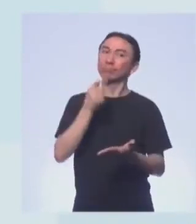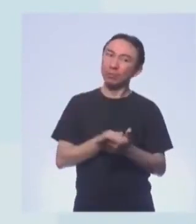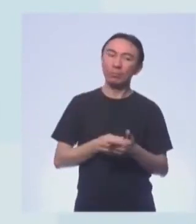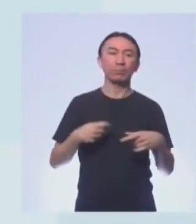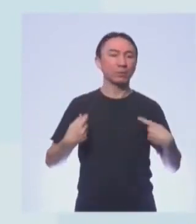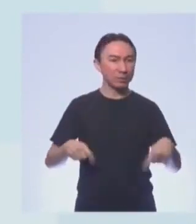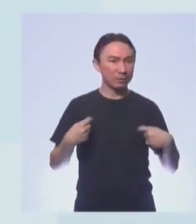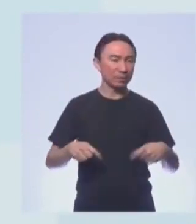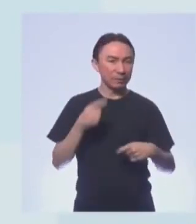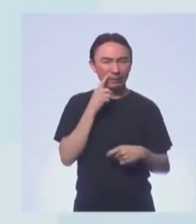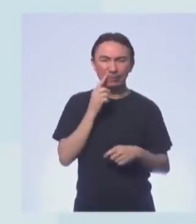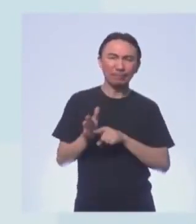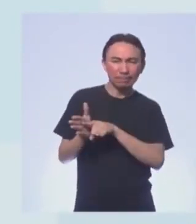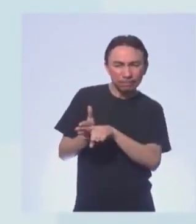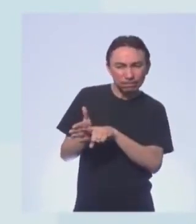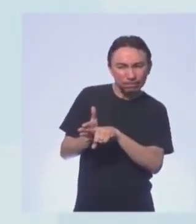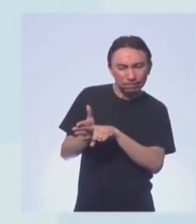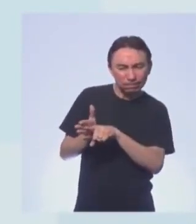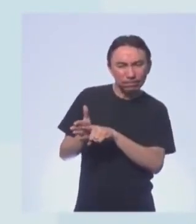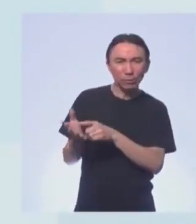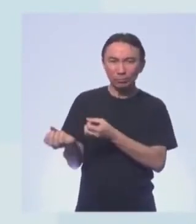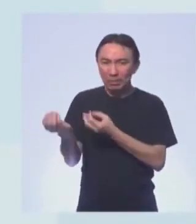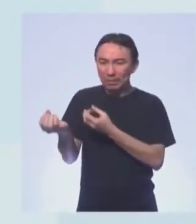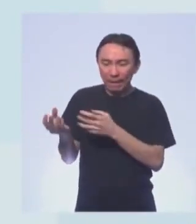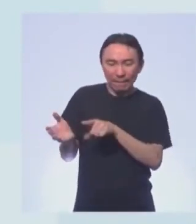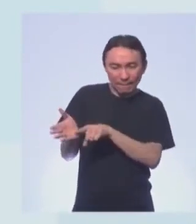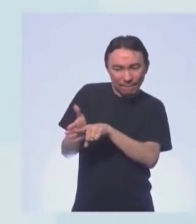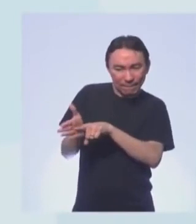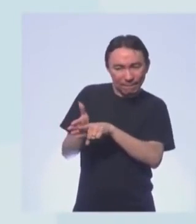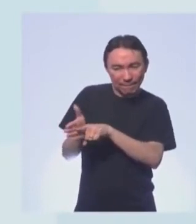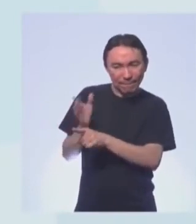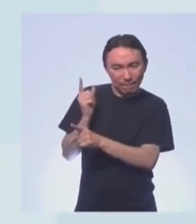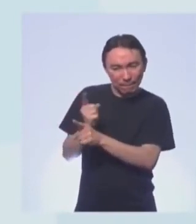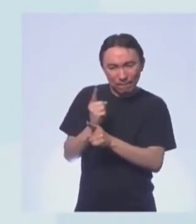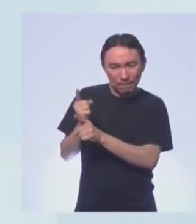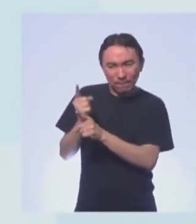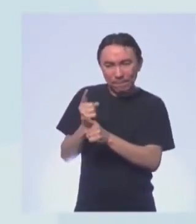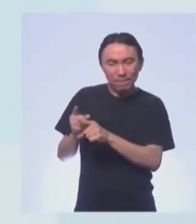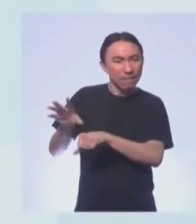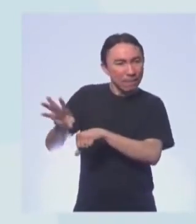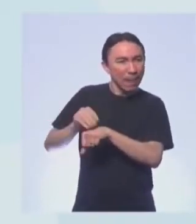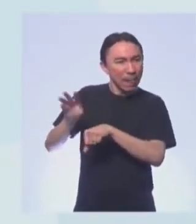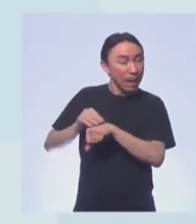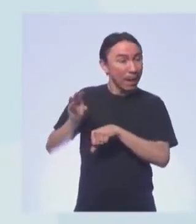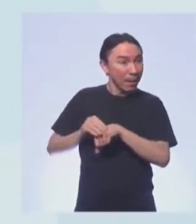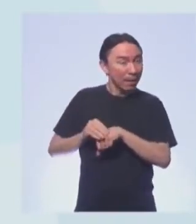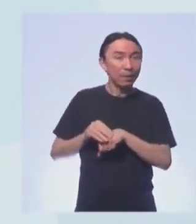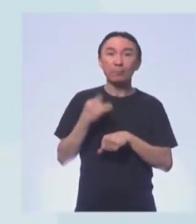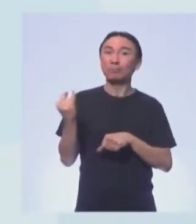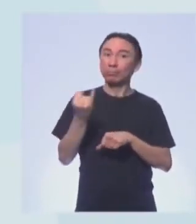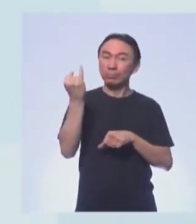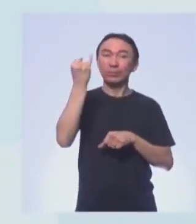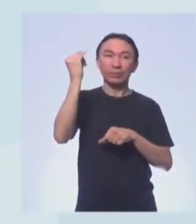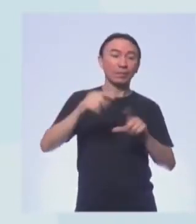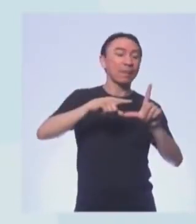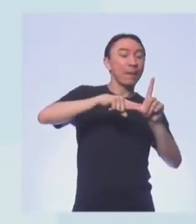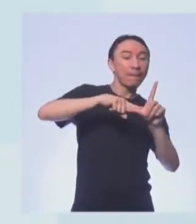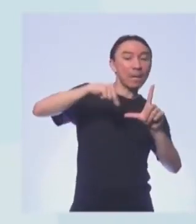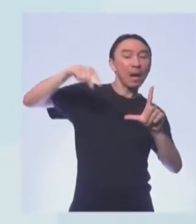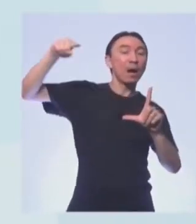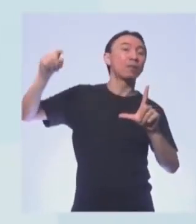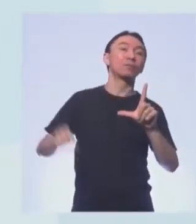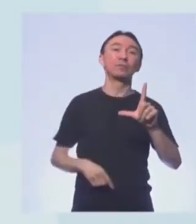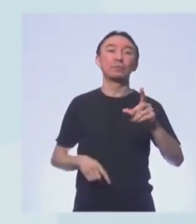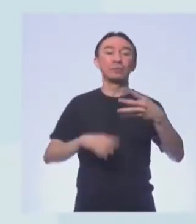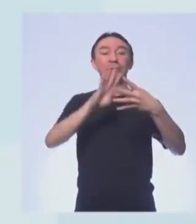todos os dados, você tem que escolher como vai expor esses dados. É muito comum a utilização de gráficos, tabelas ou infográficos. Então, esse é